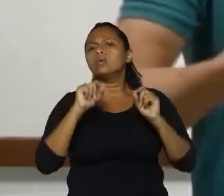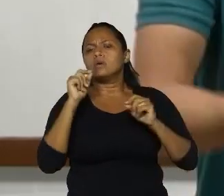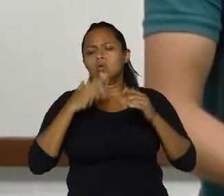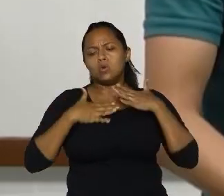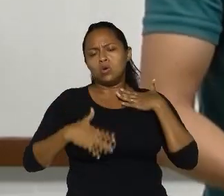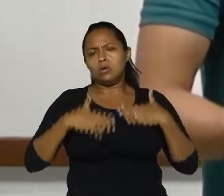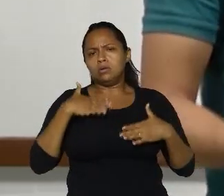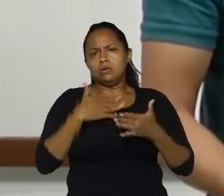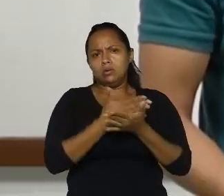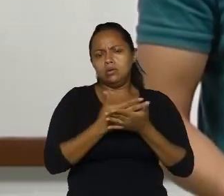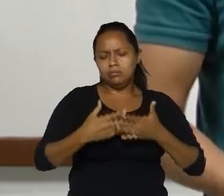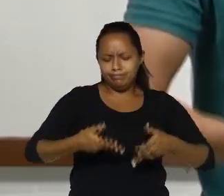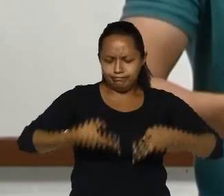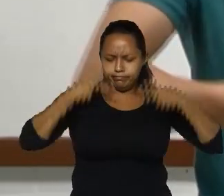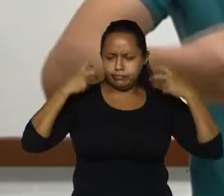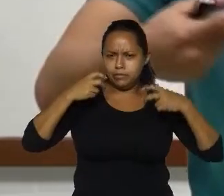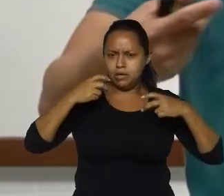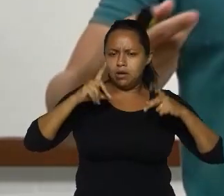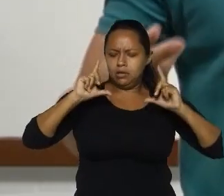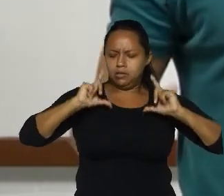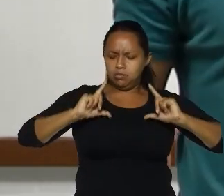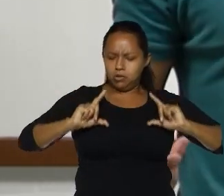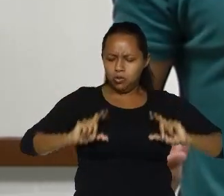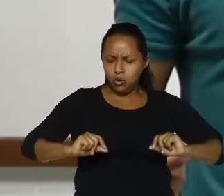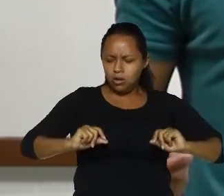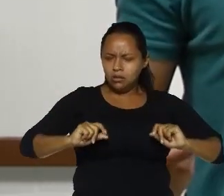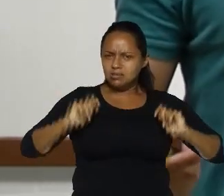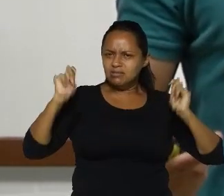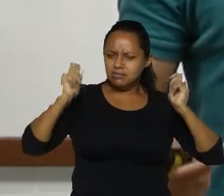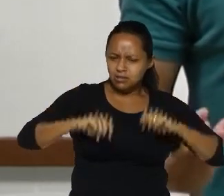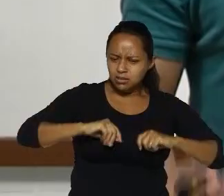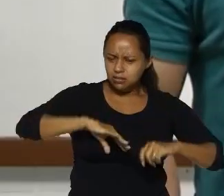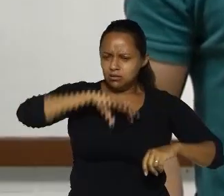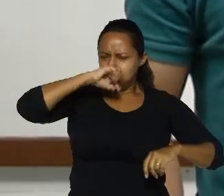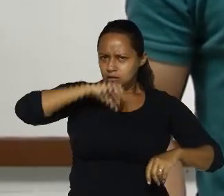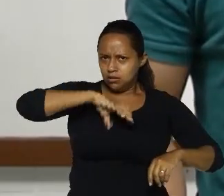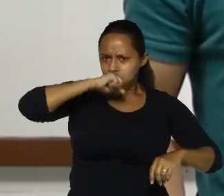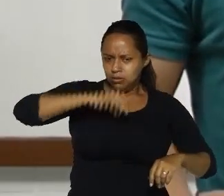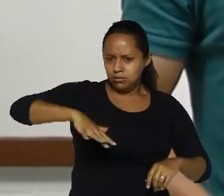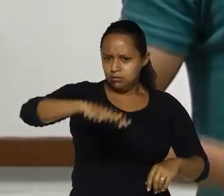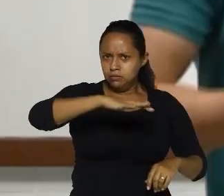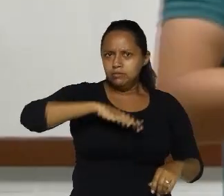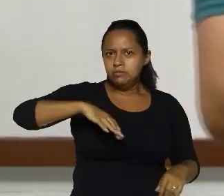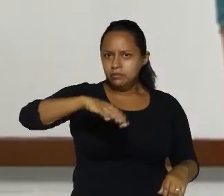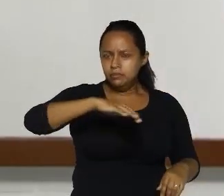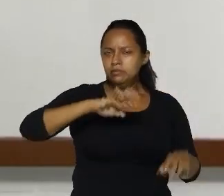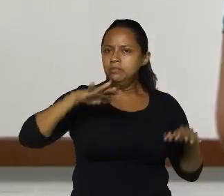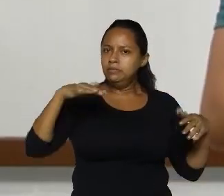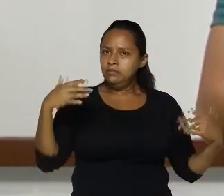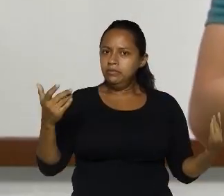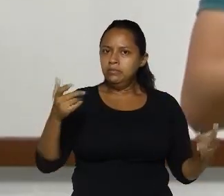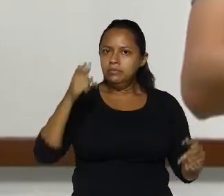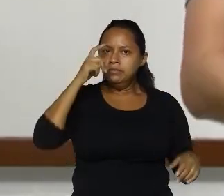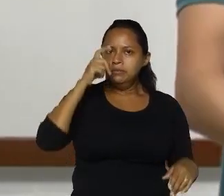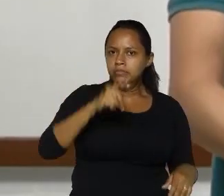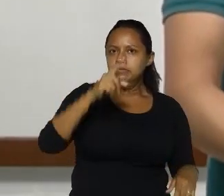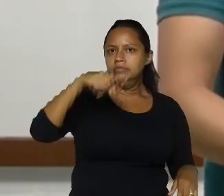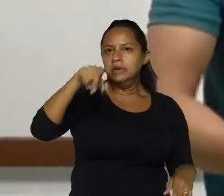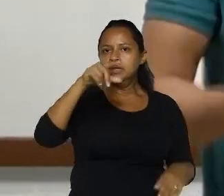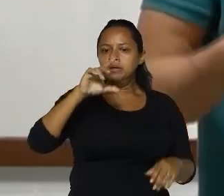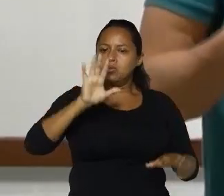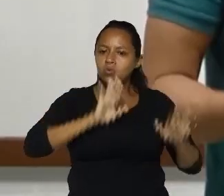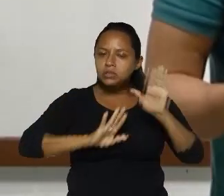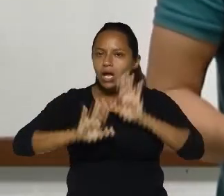O corpo dele vai perceber a menor disponibilidade de oxigênio nesse local. Então é interessante que ele tome alguns